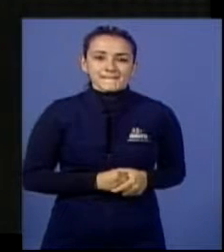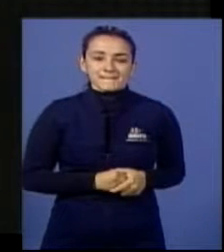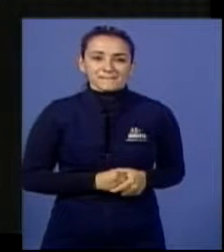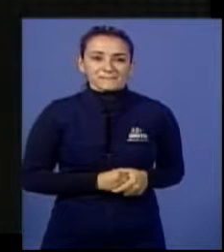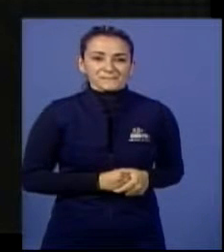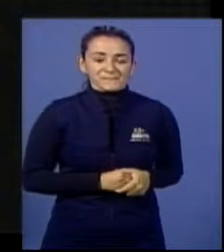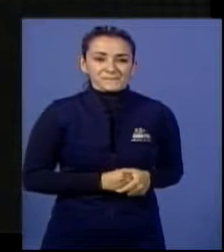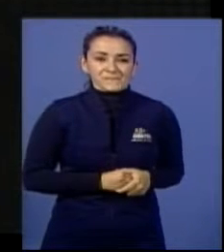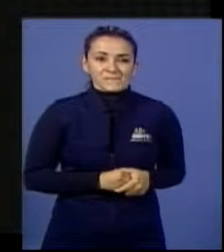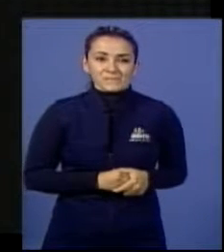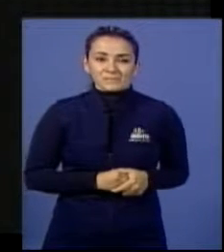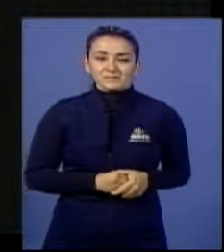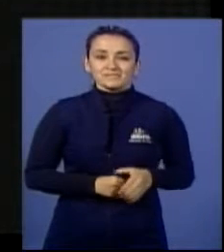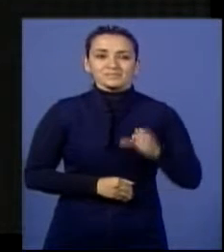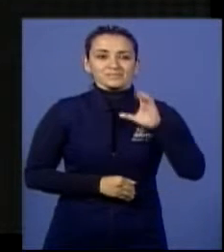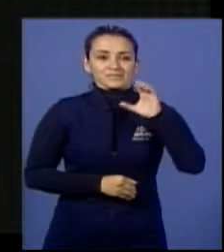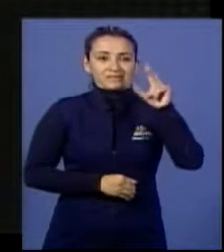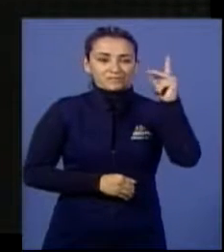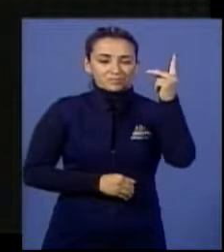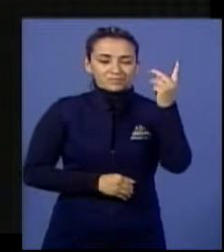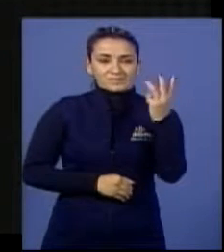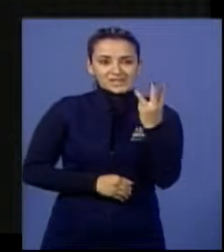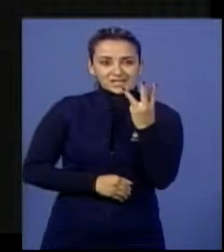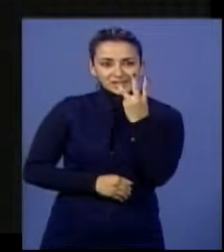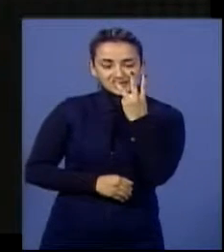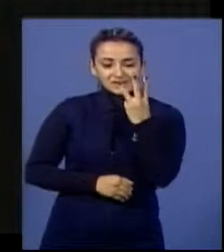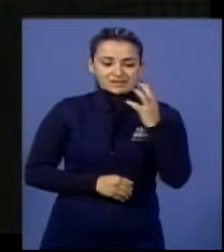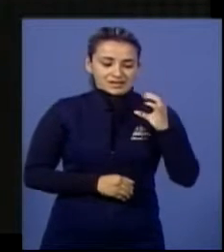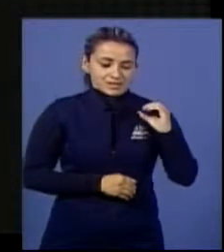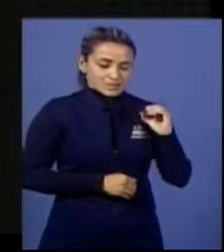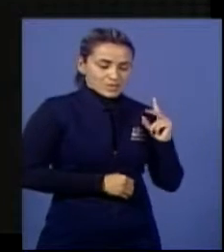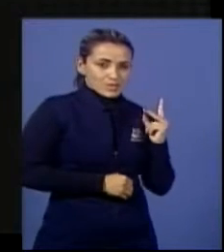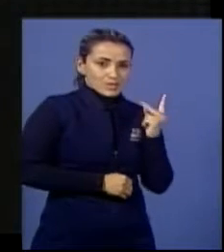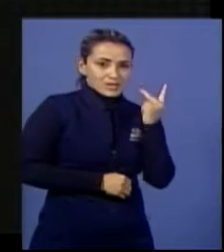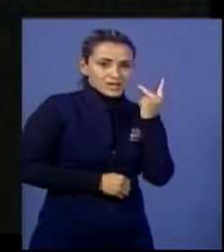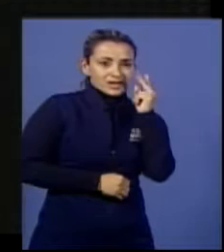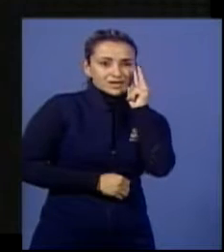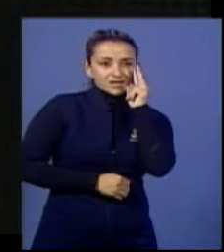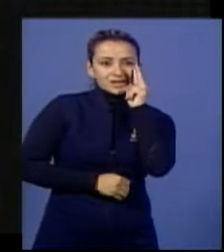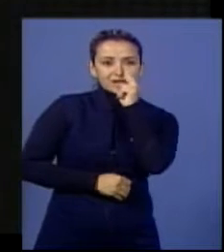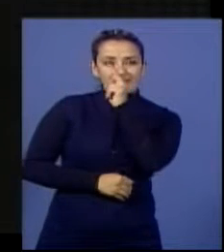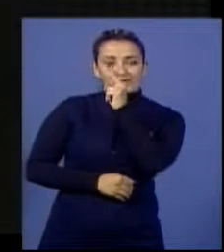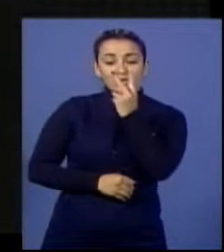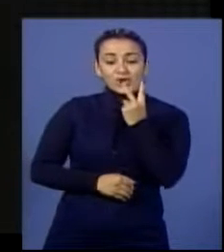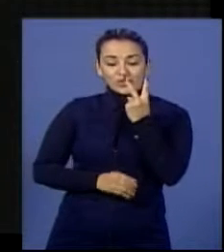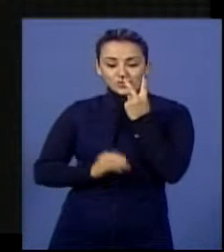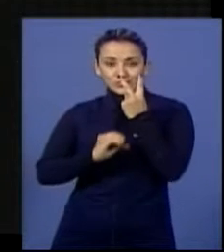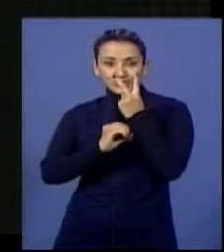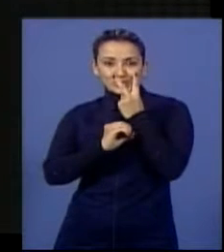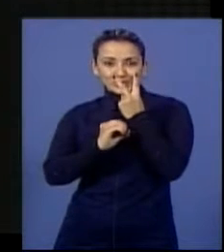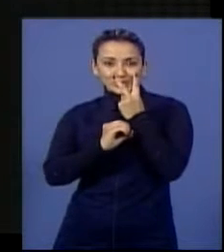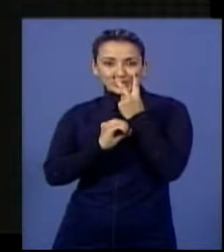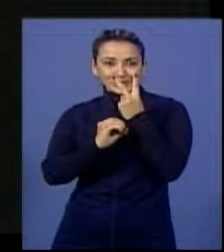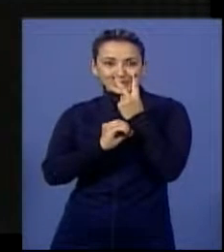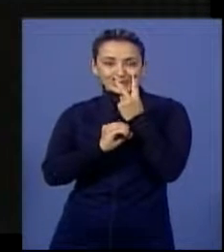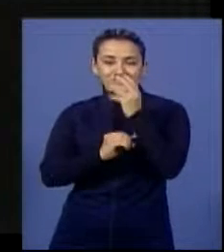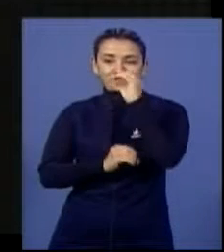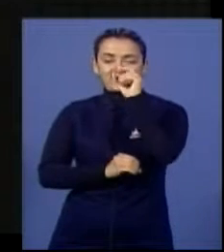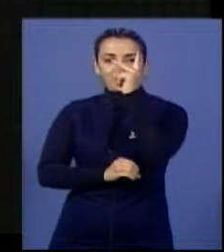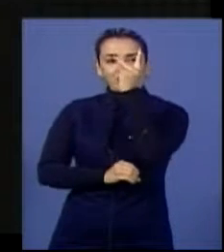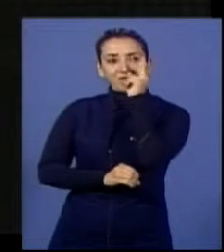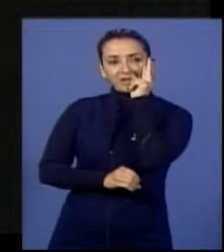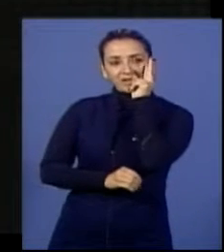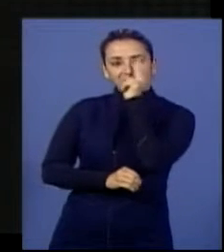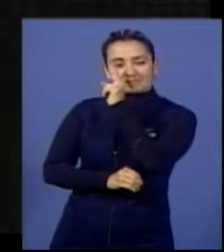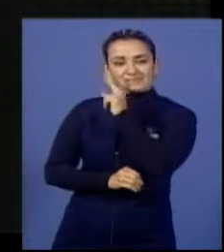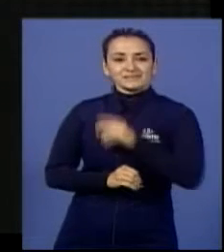é aqui o CH3, está aqui a OH, aqui está uma dupla OOH, está aqui a parte do ácido carboxílico,